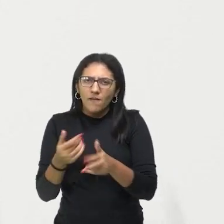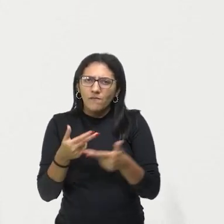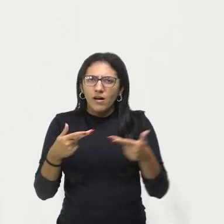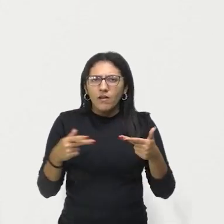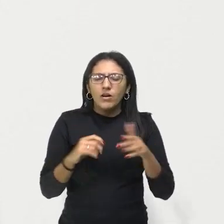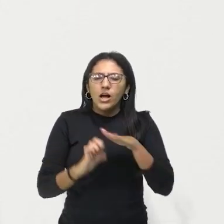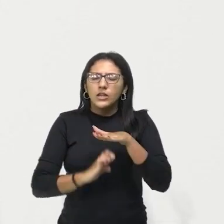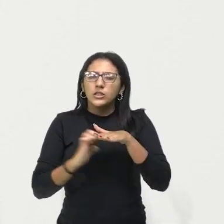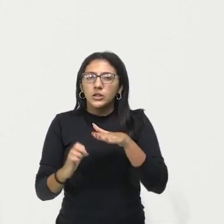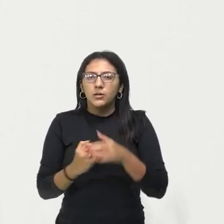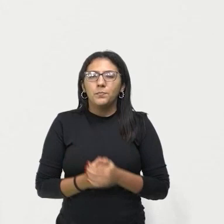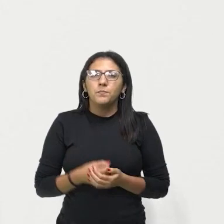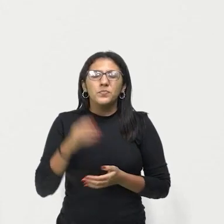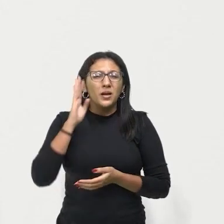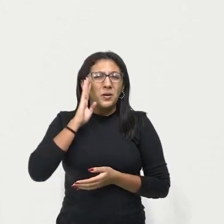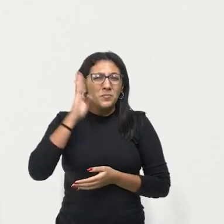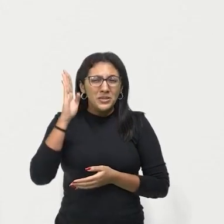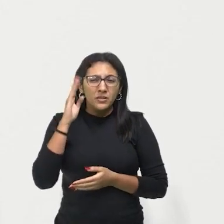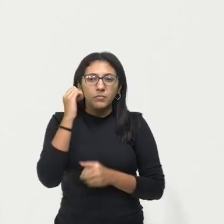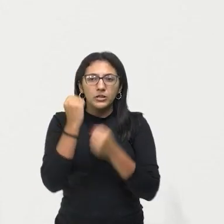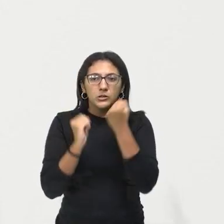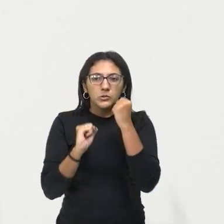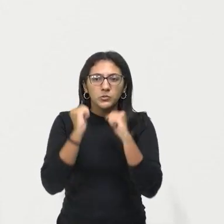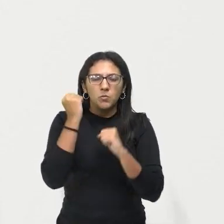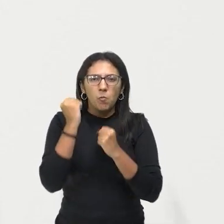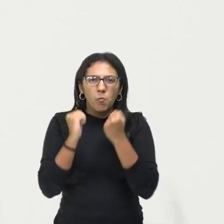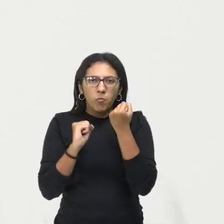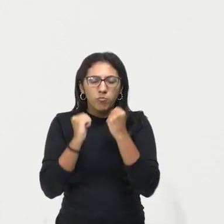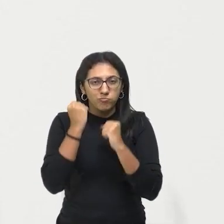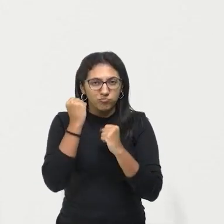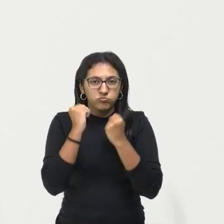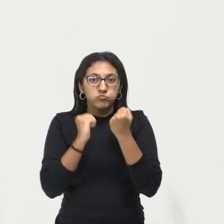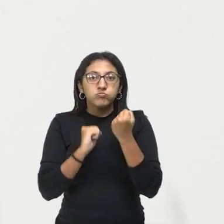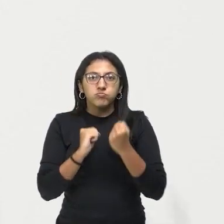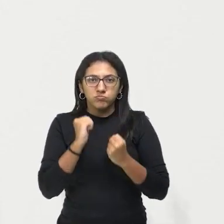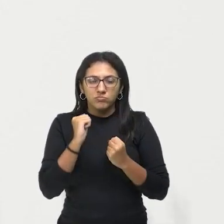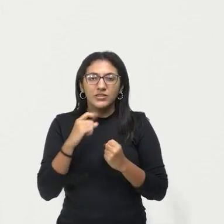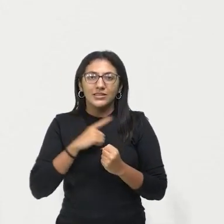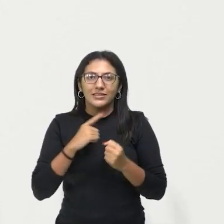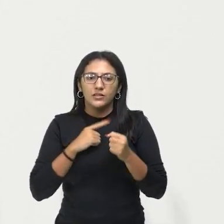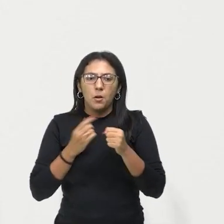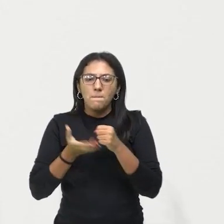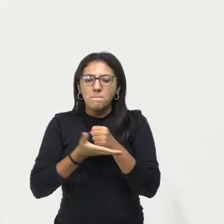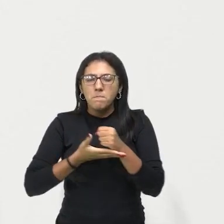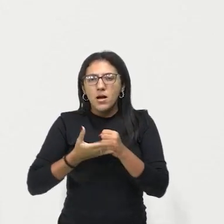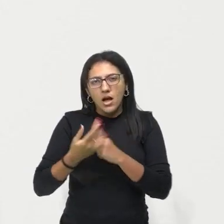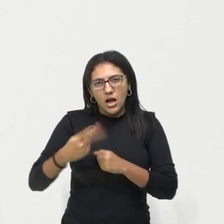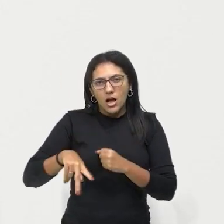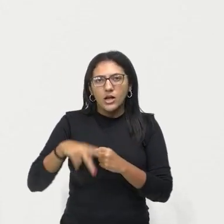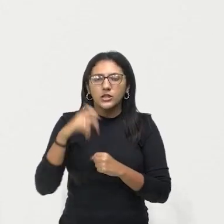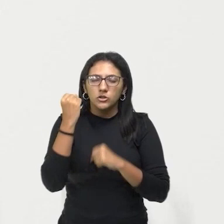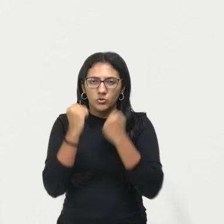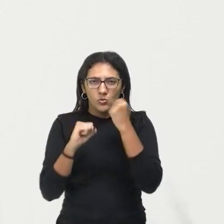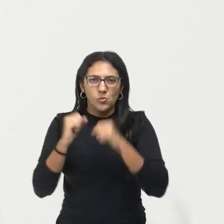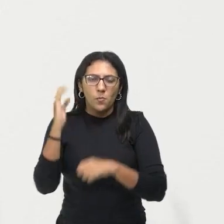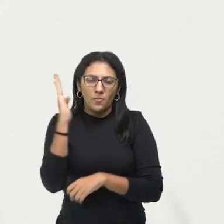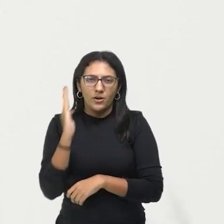com destaque principalmente para a indústria pesada, a indústria de base da economia brasileira, tá